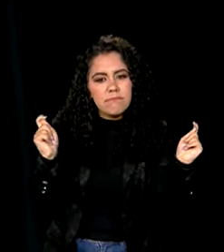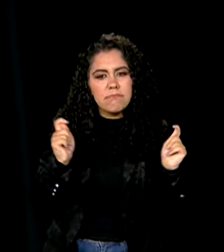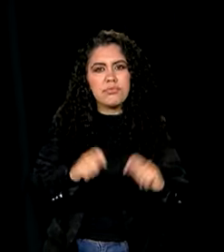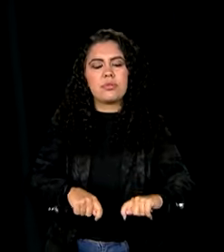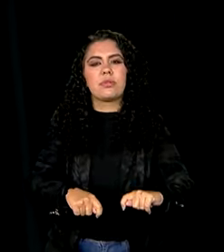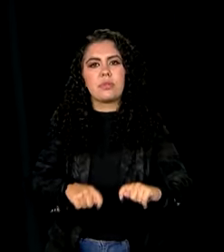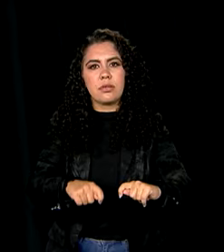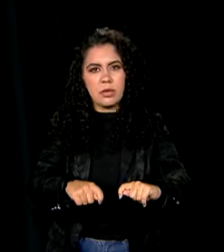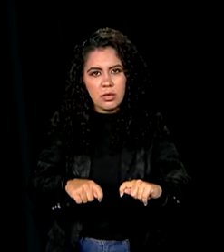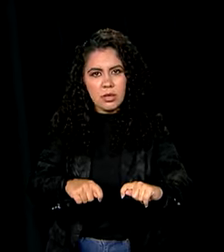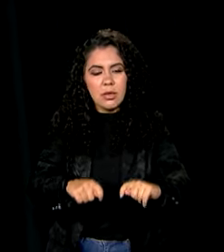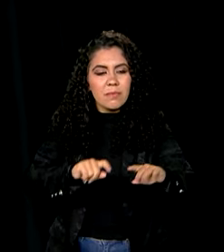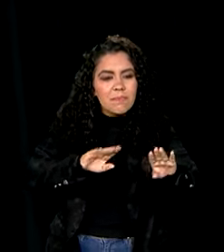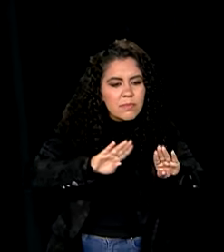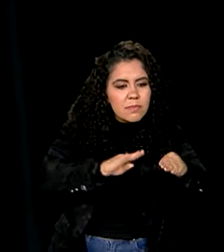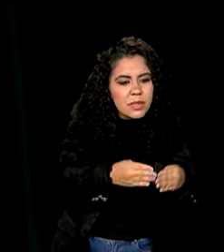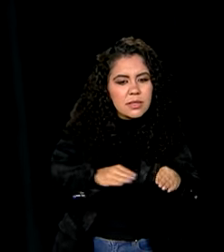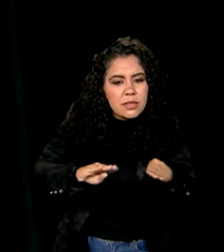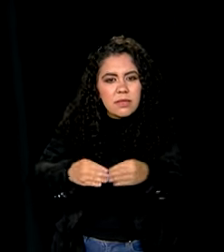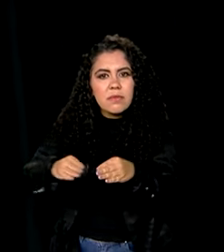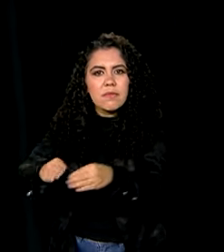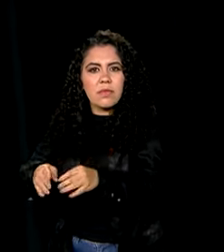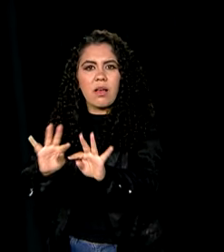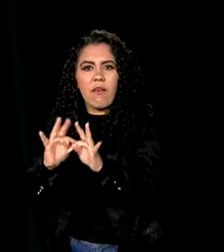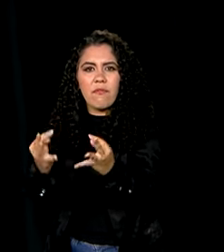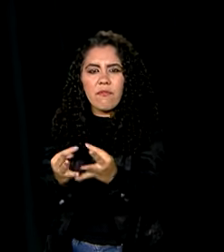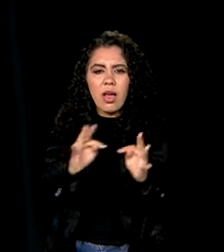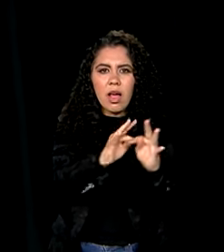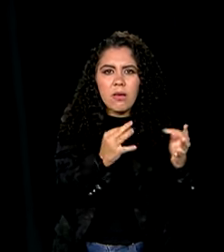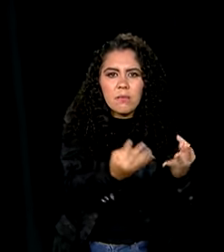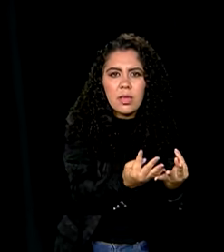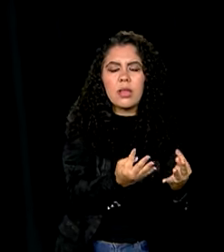atender a especificidade de cada família, de cada